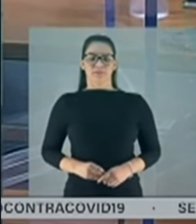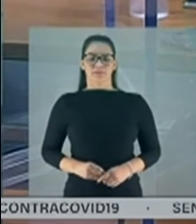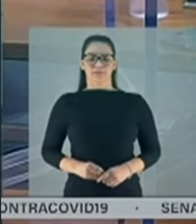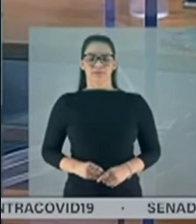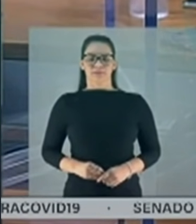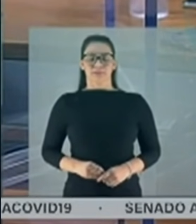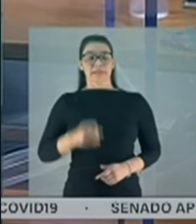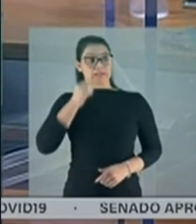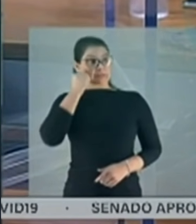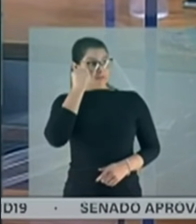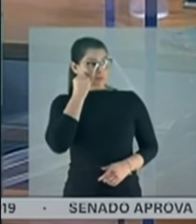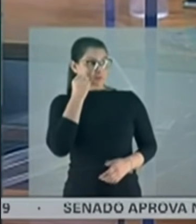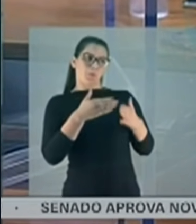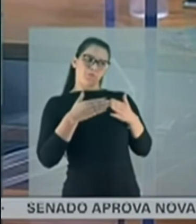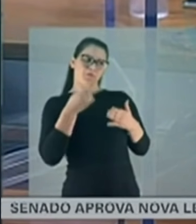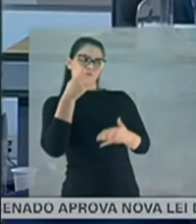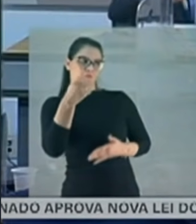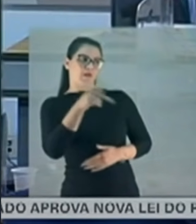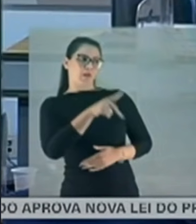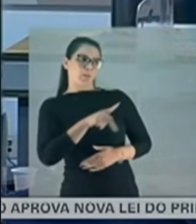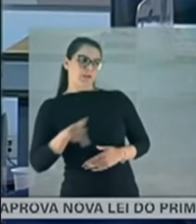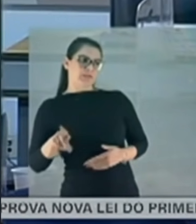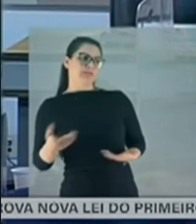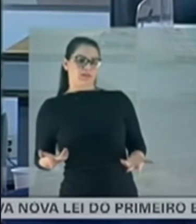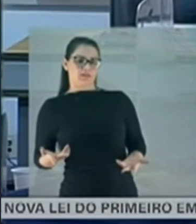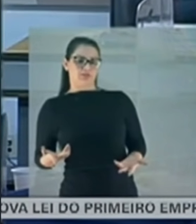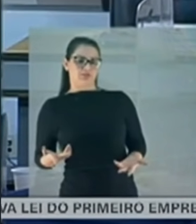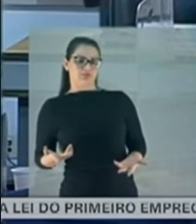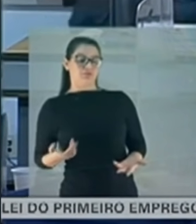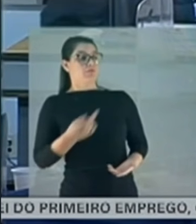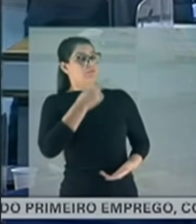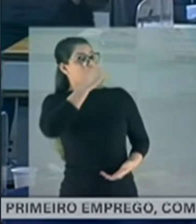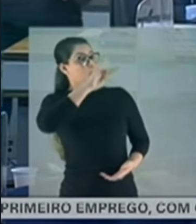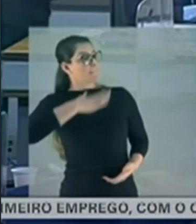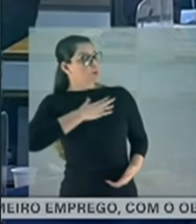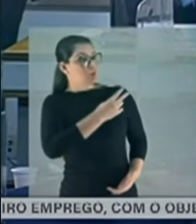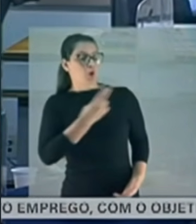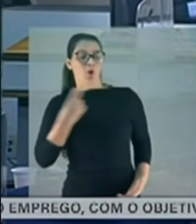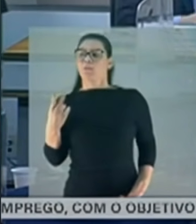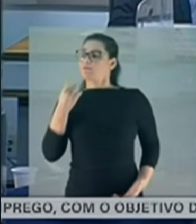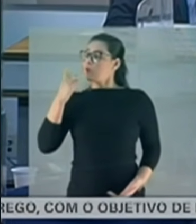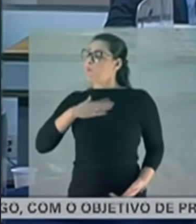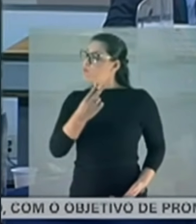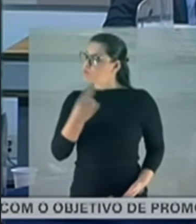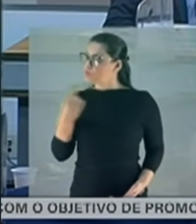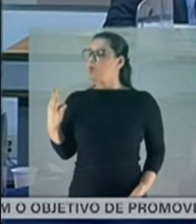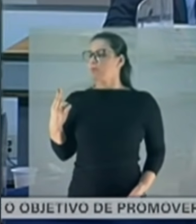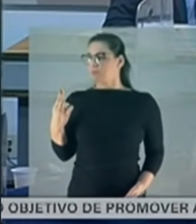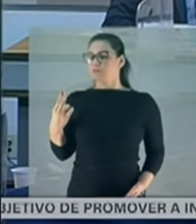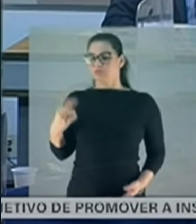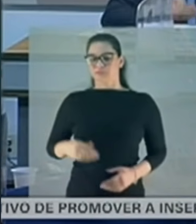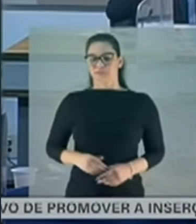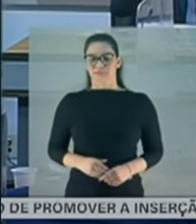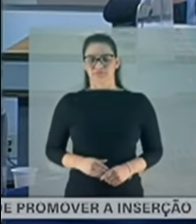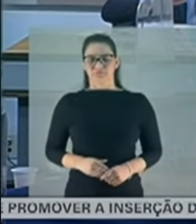Estou me Diga. dirigindo ao presidente da Não, não. comissão. Está dizendo para mim, me citou nominalmente. Falou Excelência, piada. essa Me piada. citou nominalmente. Senhor